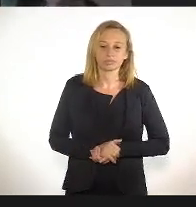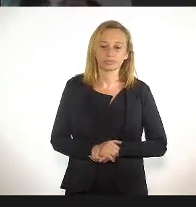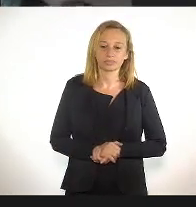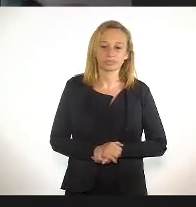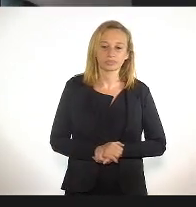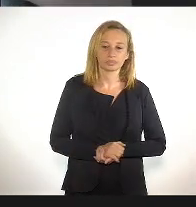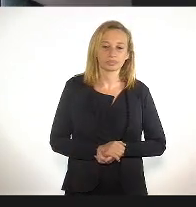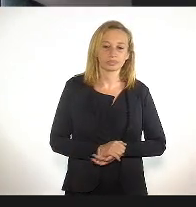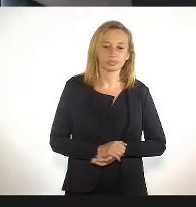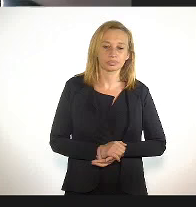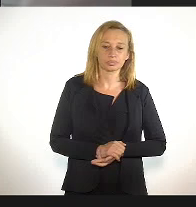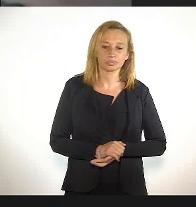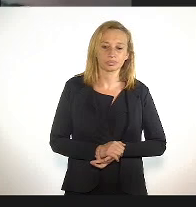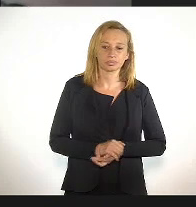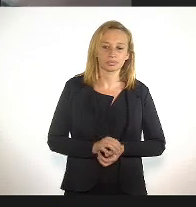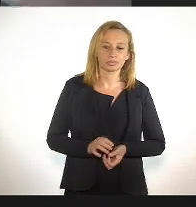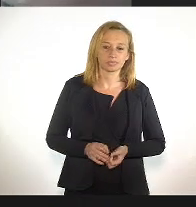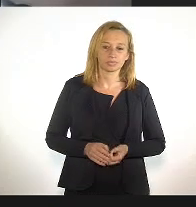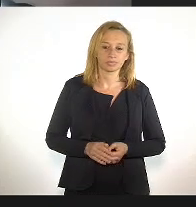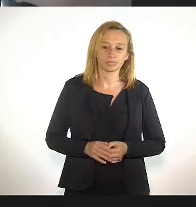tarde.